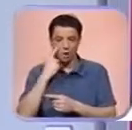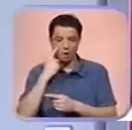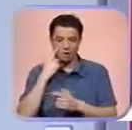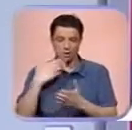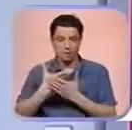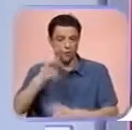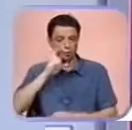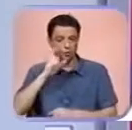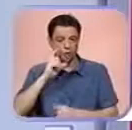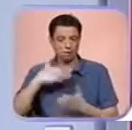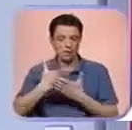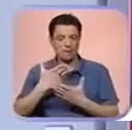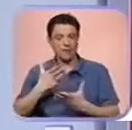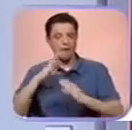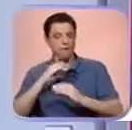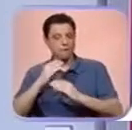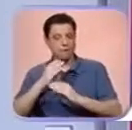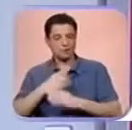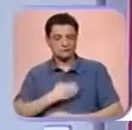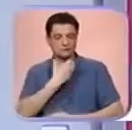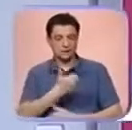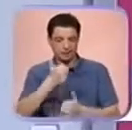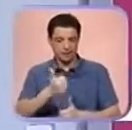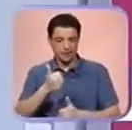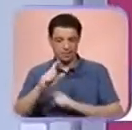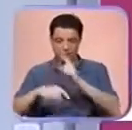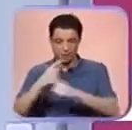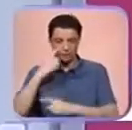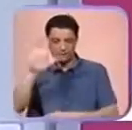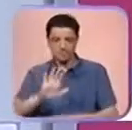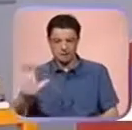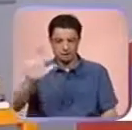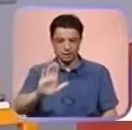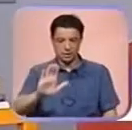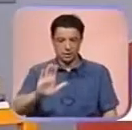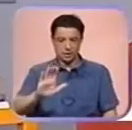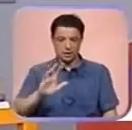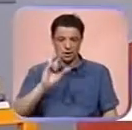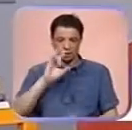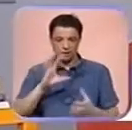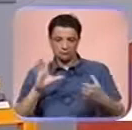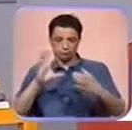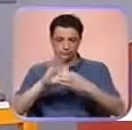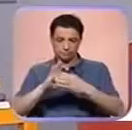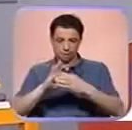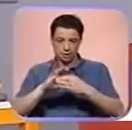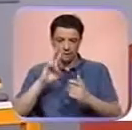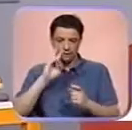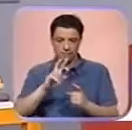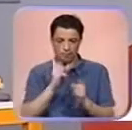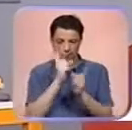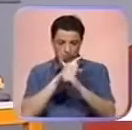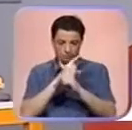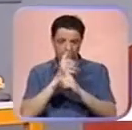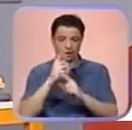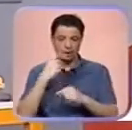a segurança e o conforto do próprio paciente. Vamos ver o próximo? Vamos ver o próximo. O próximo relacionava-se com a parte do estrabismo.